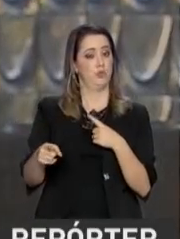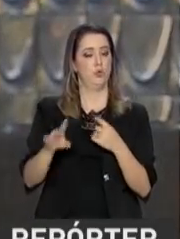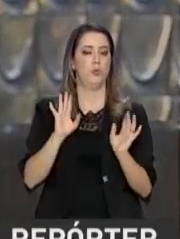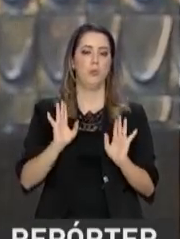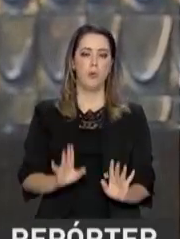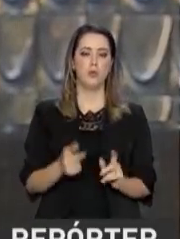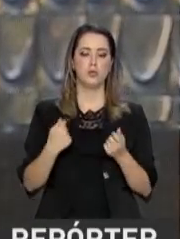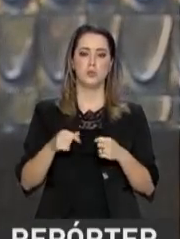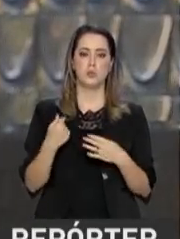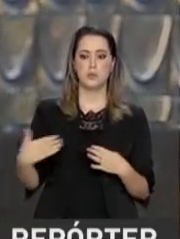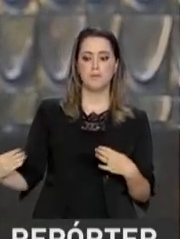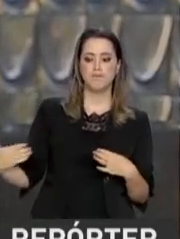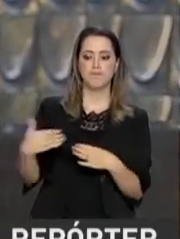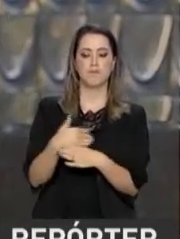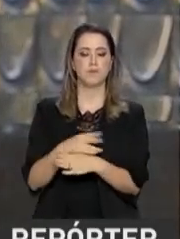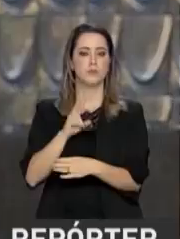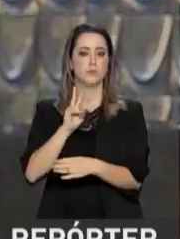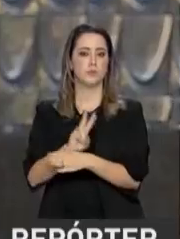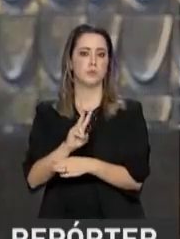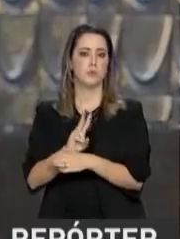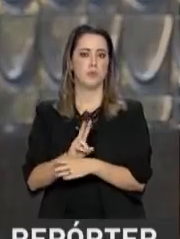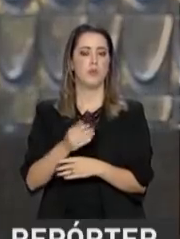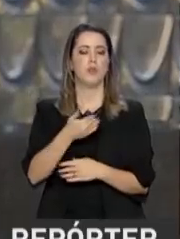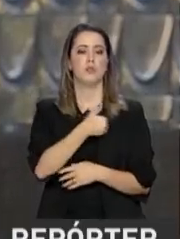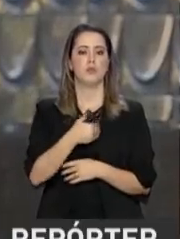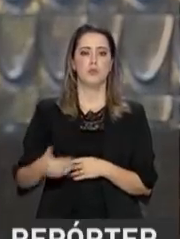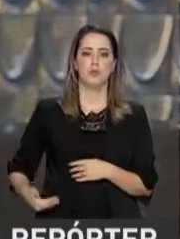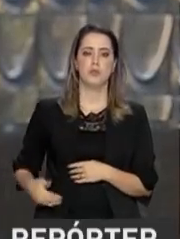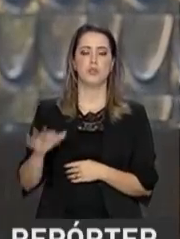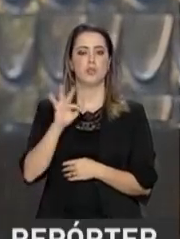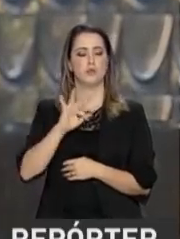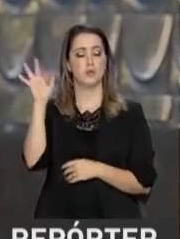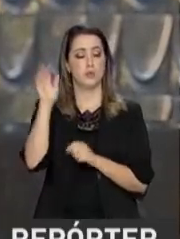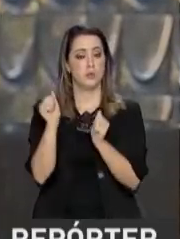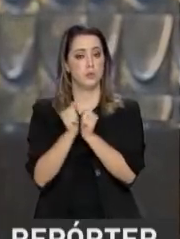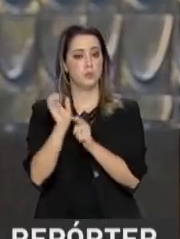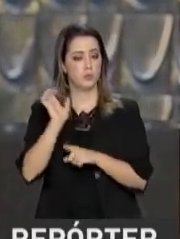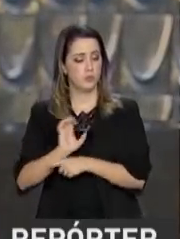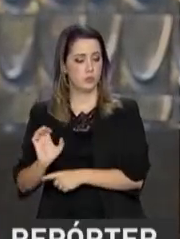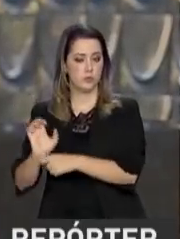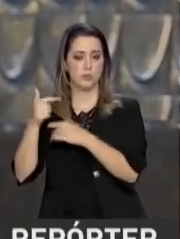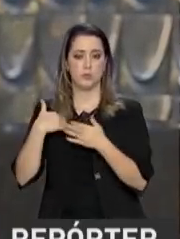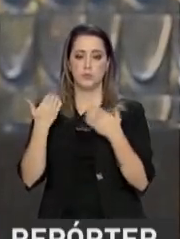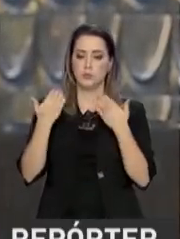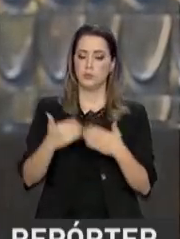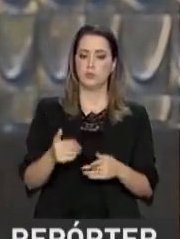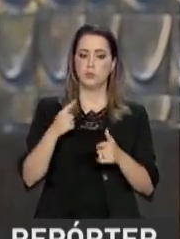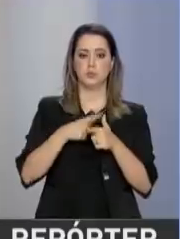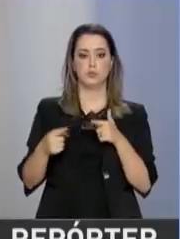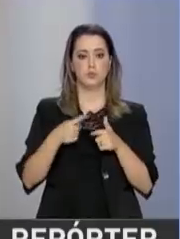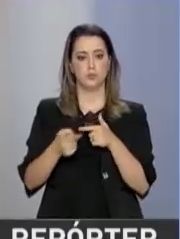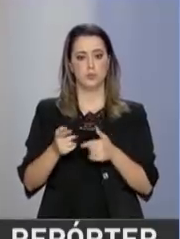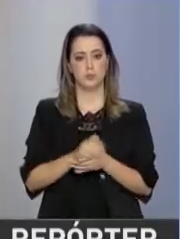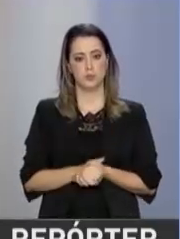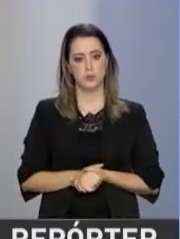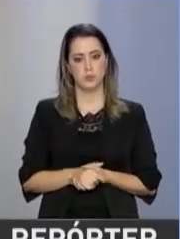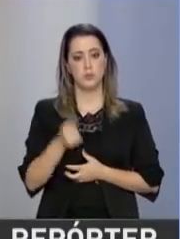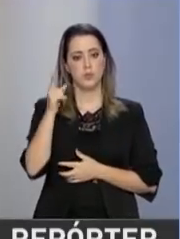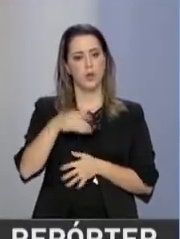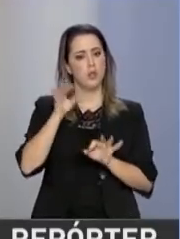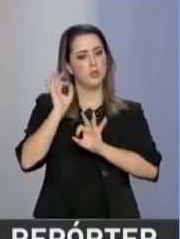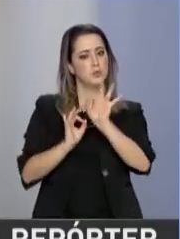forças de segurança entre estados e governo federal é uma das formas de enfrentar o problema na realidade é um